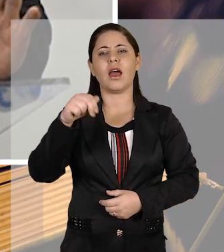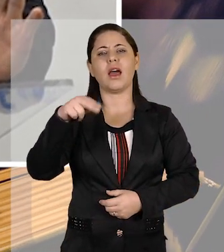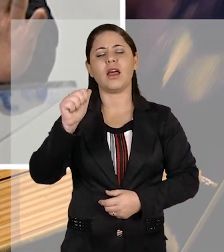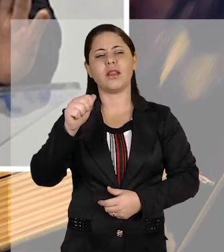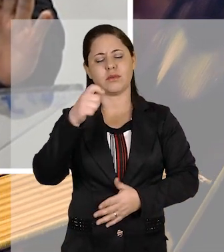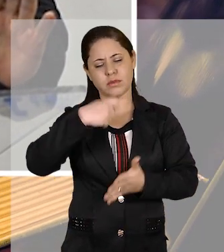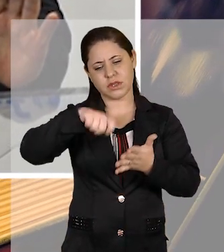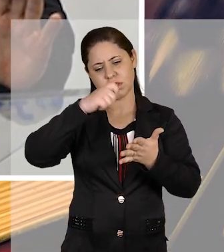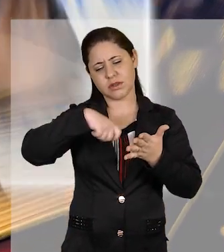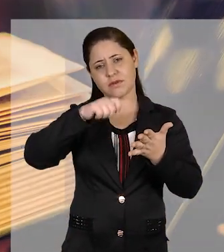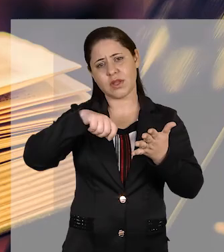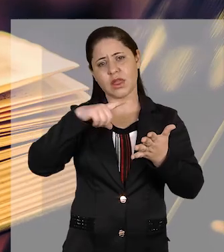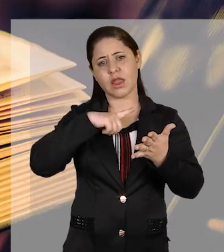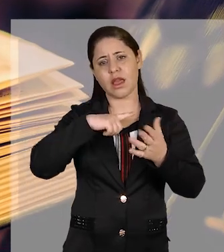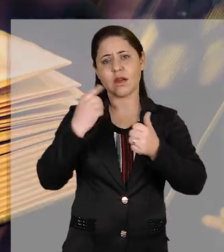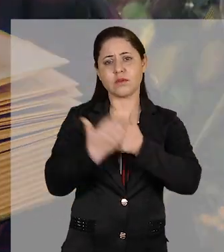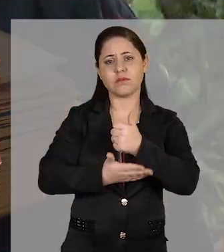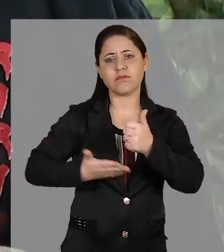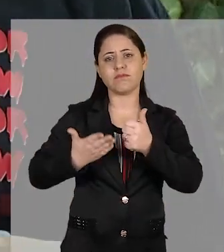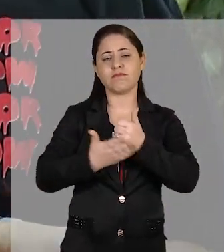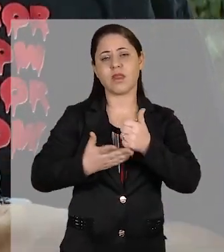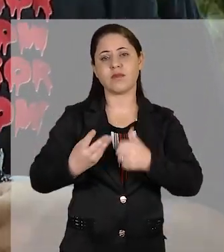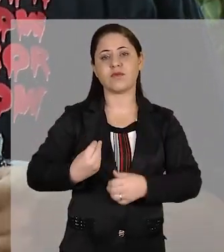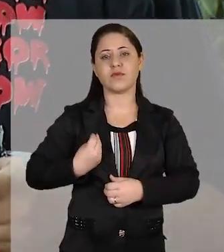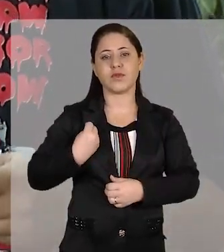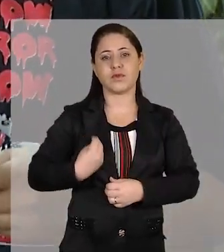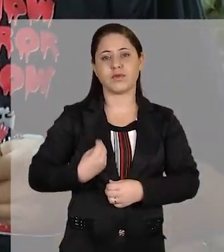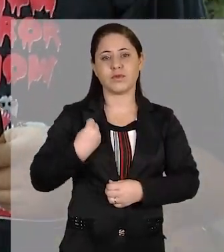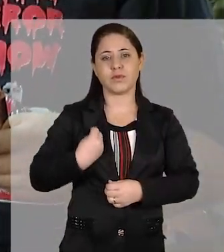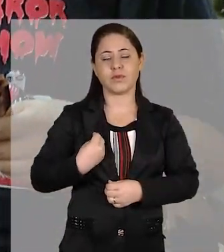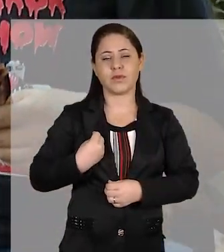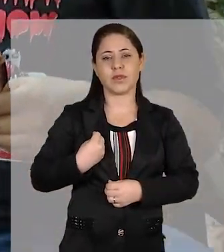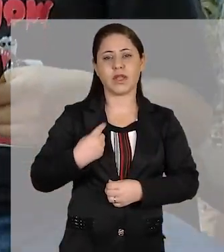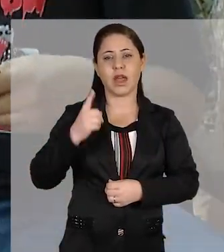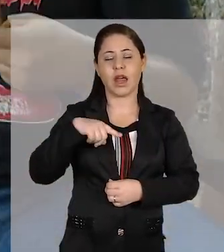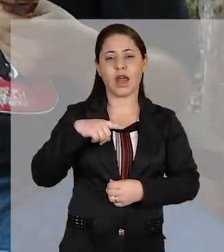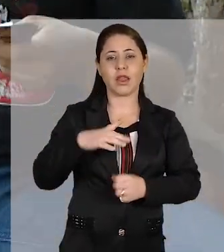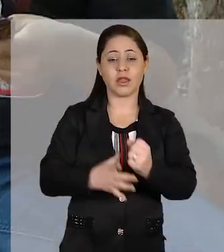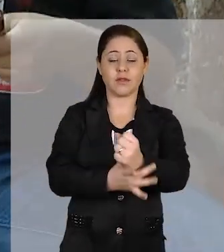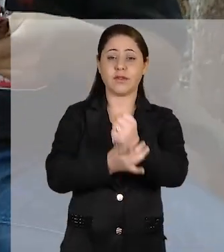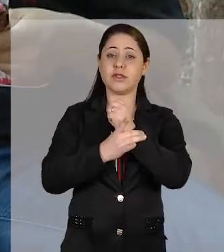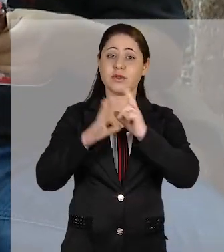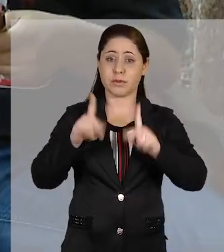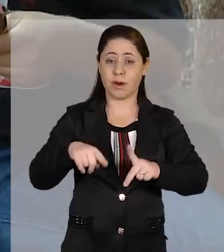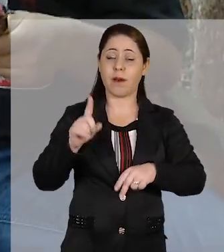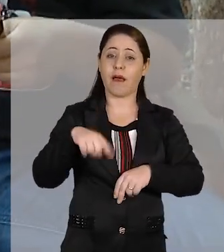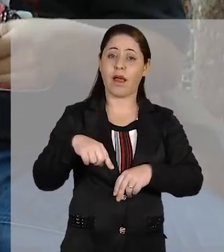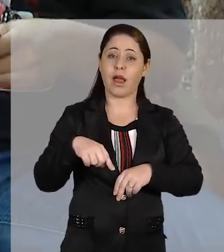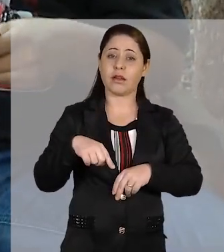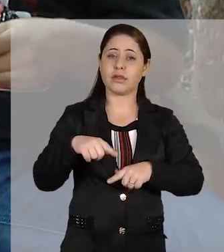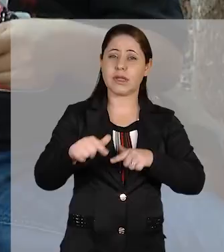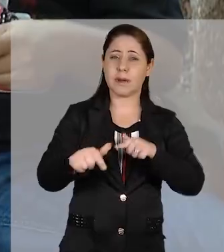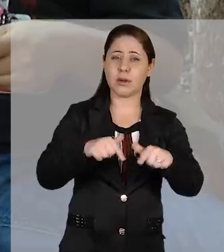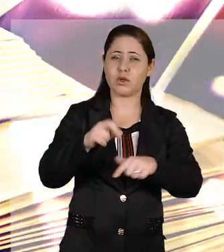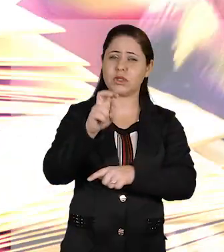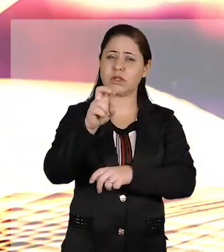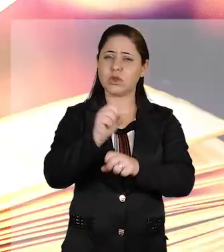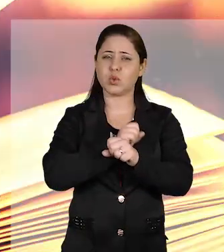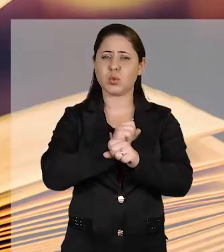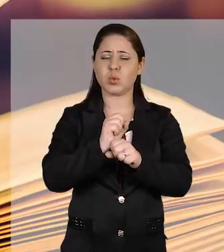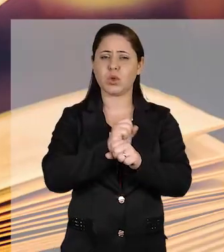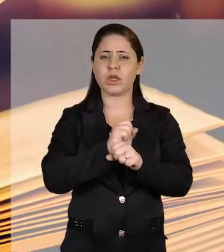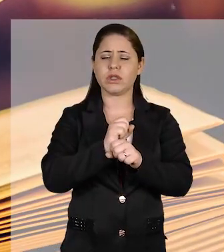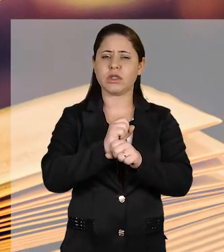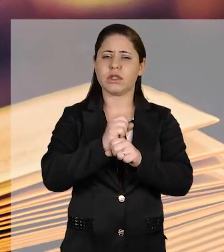Ana, para escrever esse livro você teve como base a sua vivência na Defensoria Pública, né? Onde você atuou por